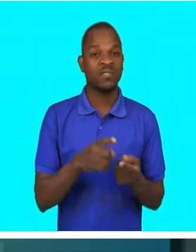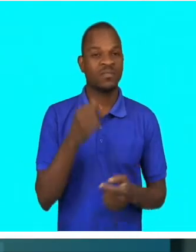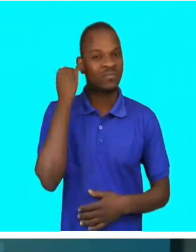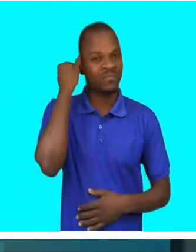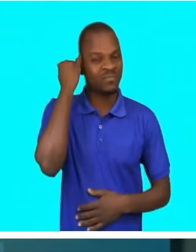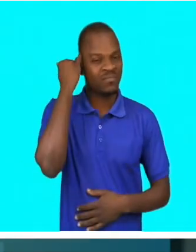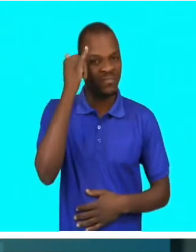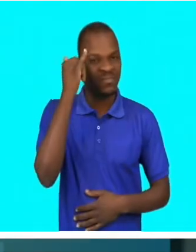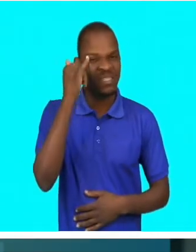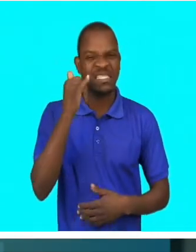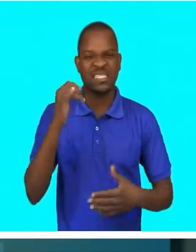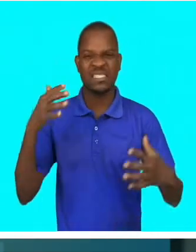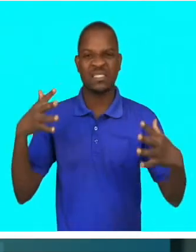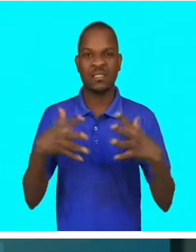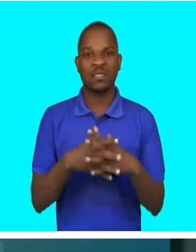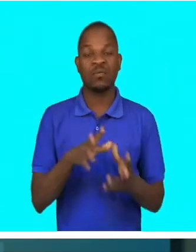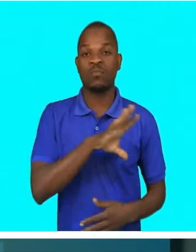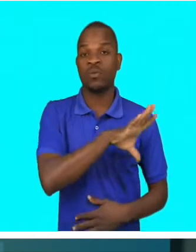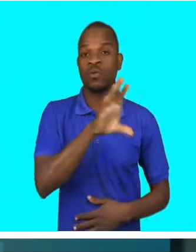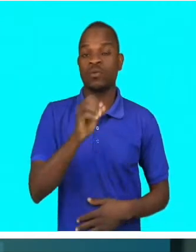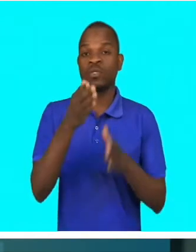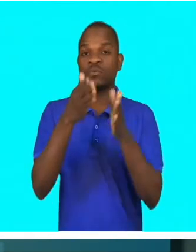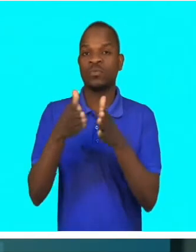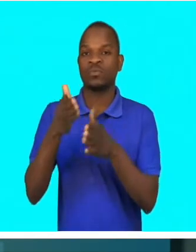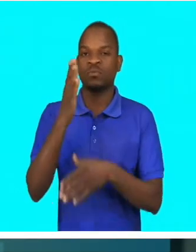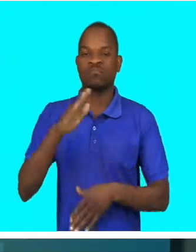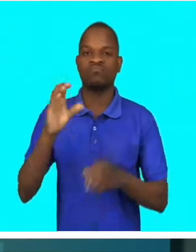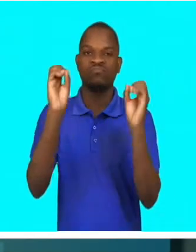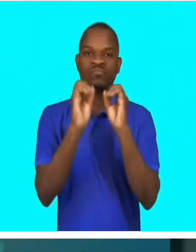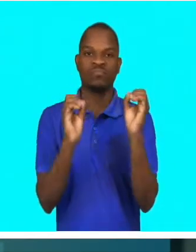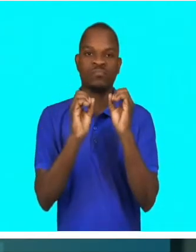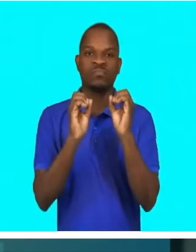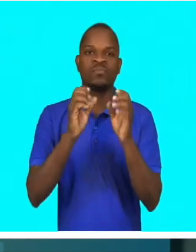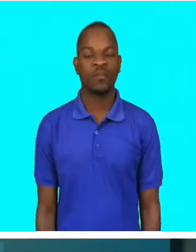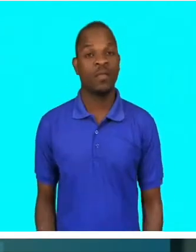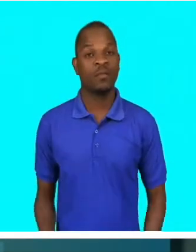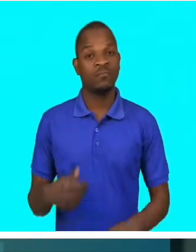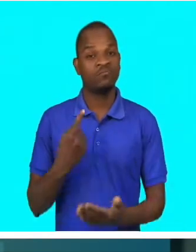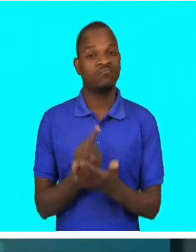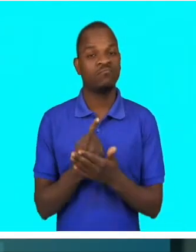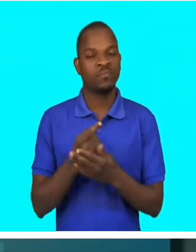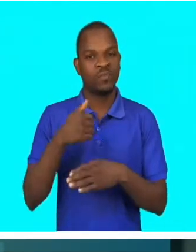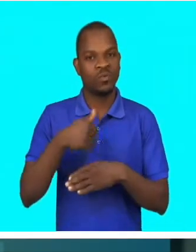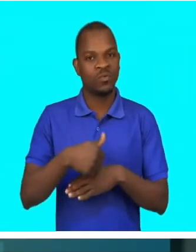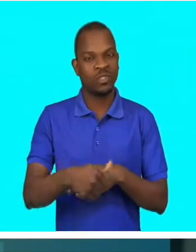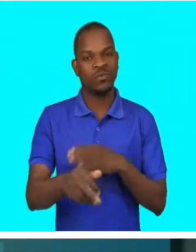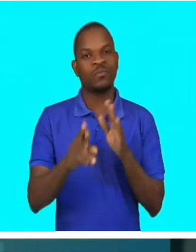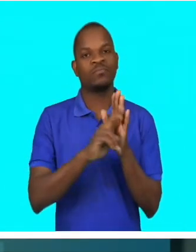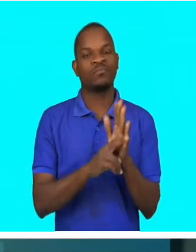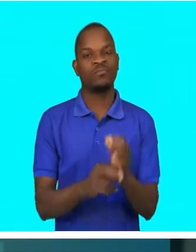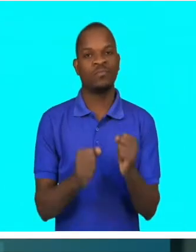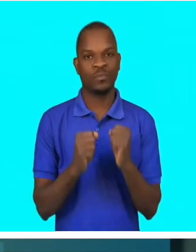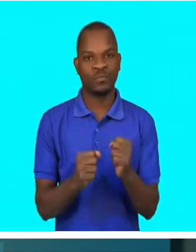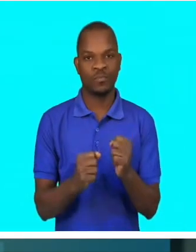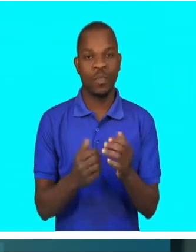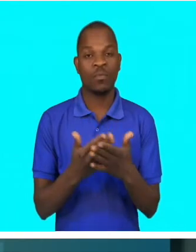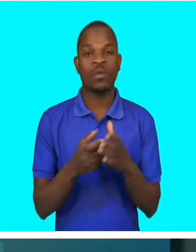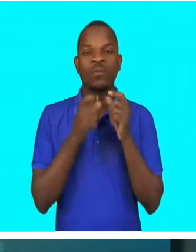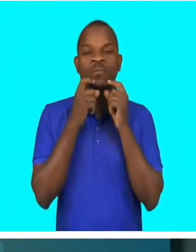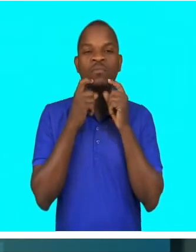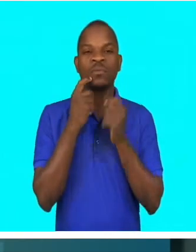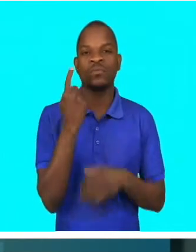sugestão que não é consensual para os esportistas nacionais. É continuarmos no mesmo modelo, porque como